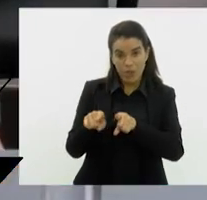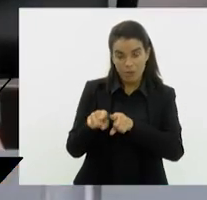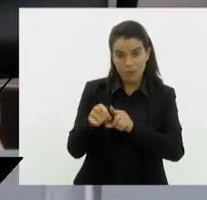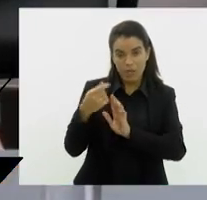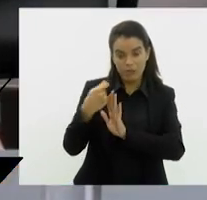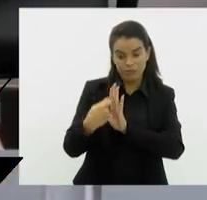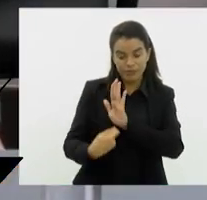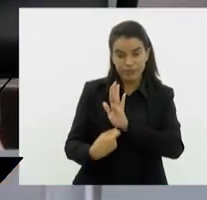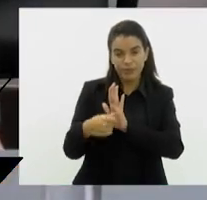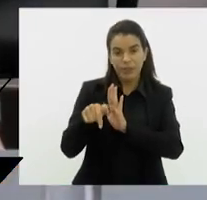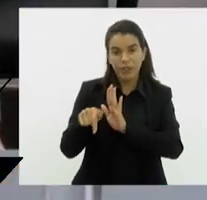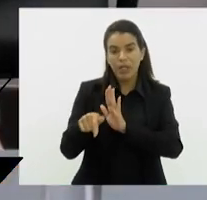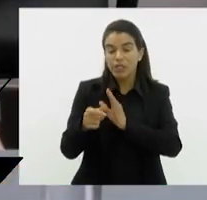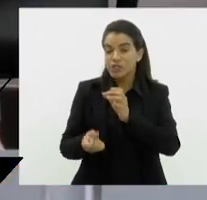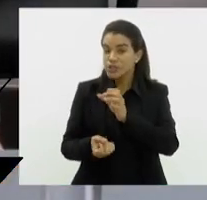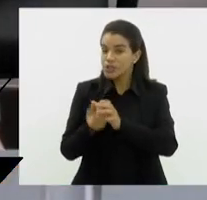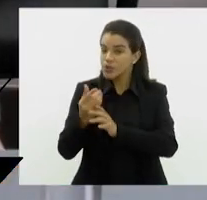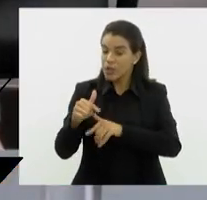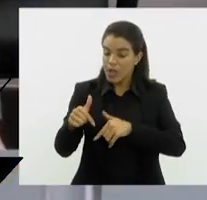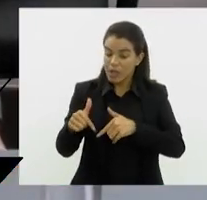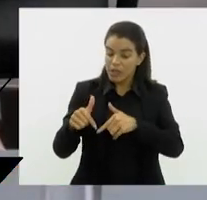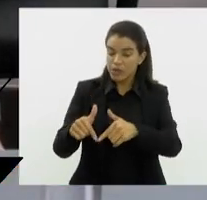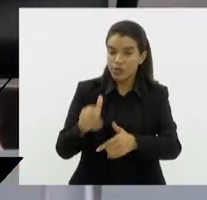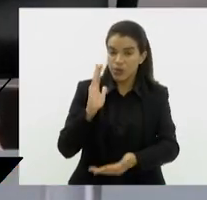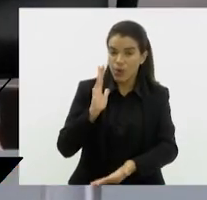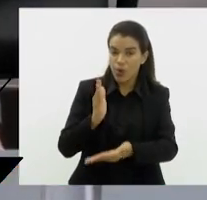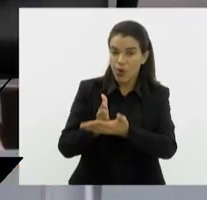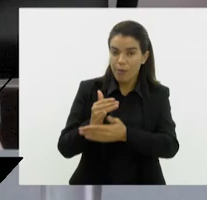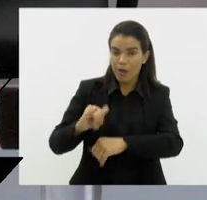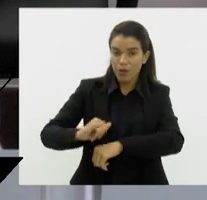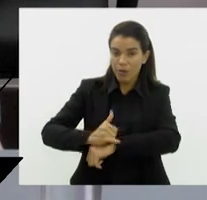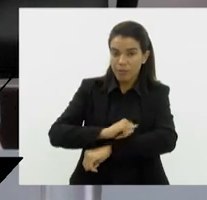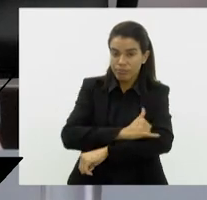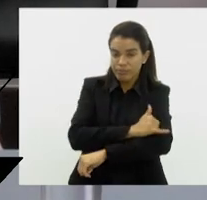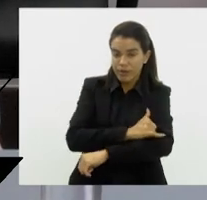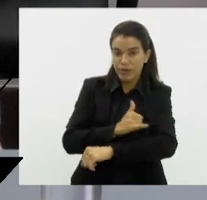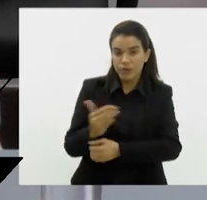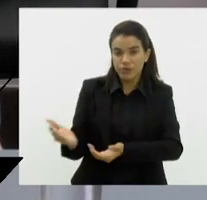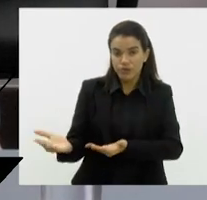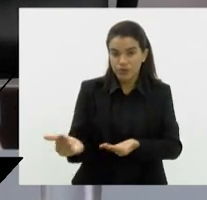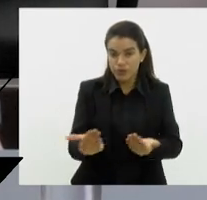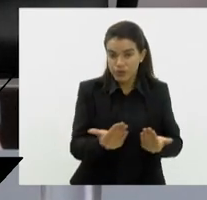diz o seguinte, institui ações de combate à obesidade infanto-juvenil,